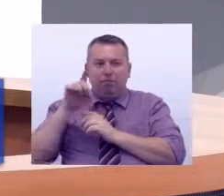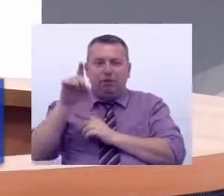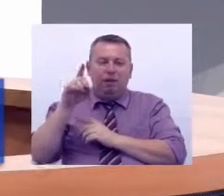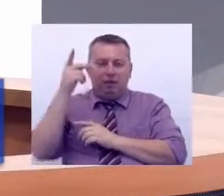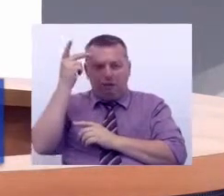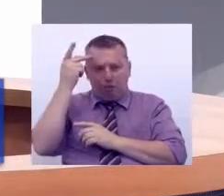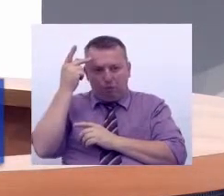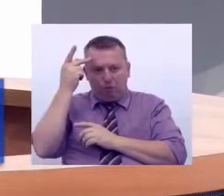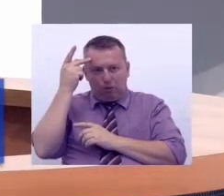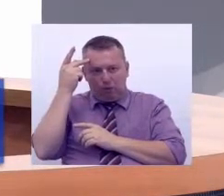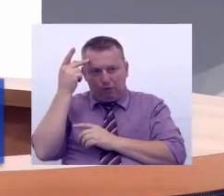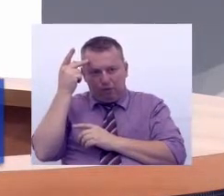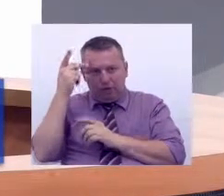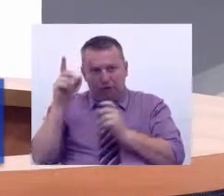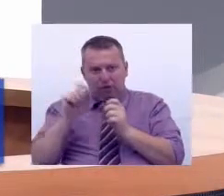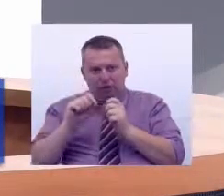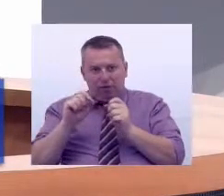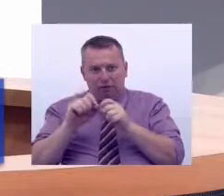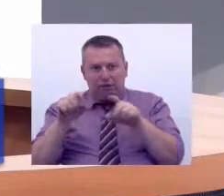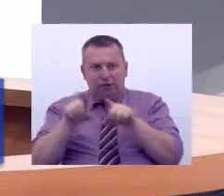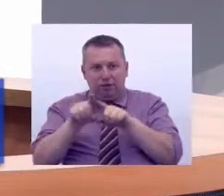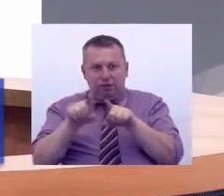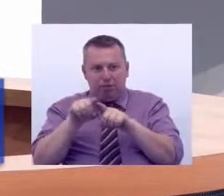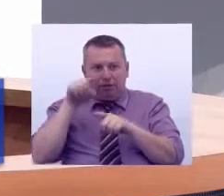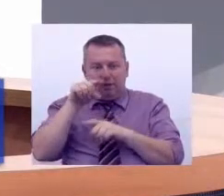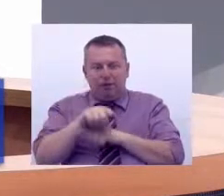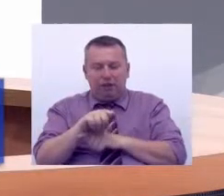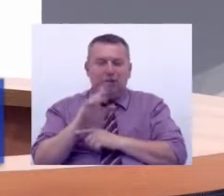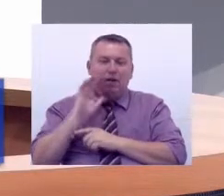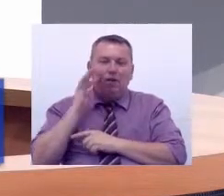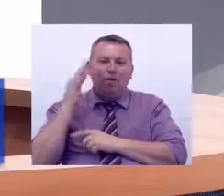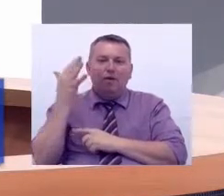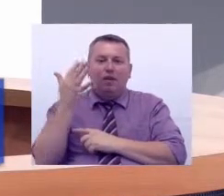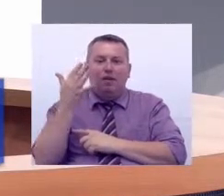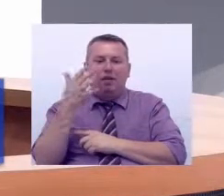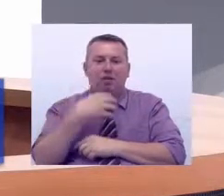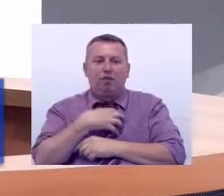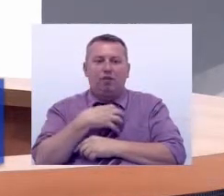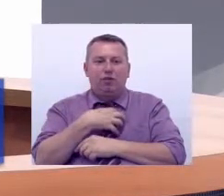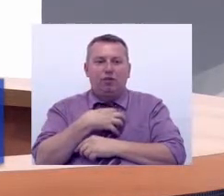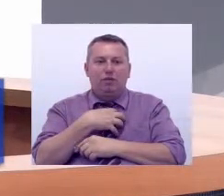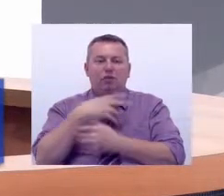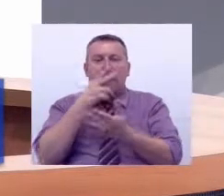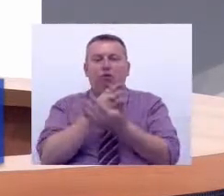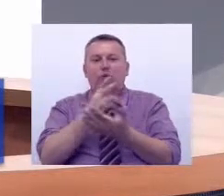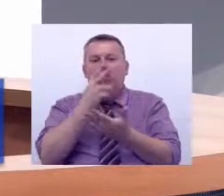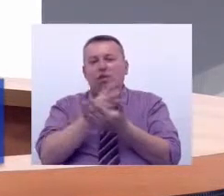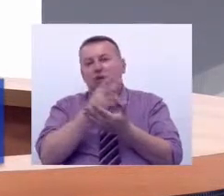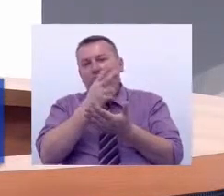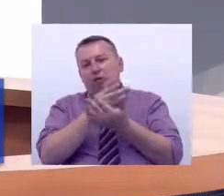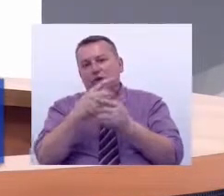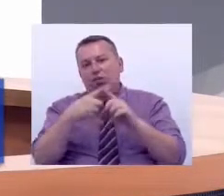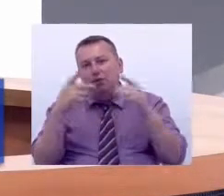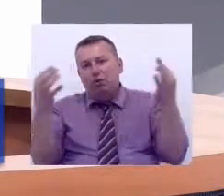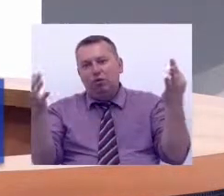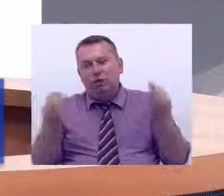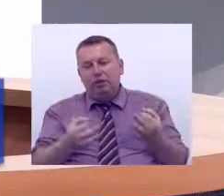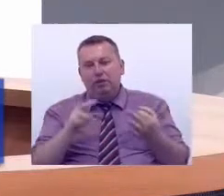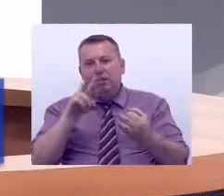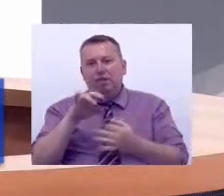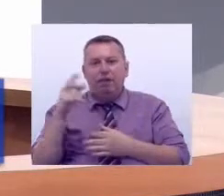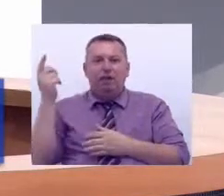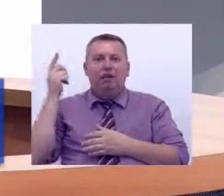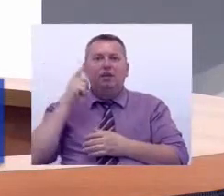Calixto, em São Paulo, e fazer com que essa atividade aconteça de forma constante. Porque, com certeza, vão